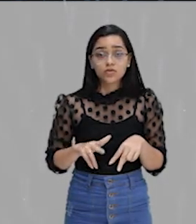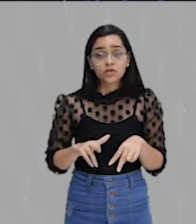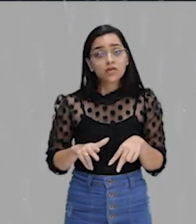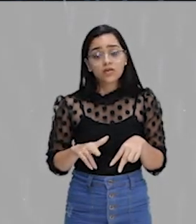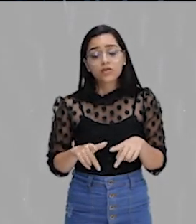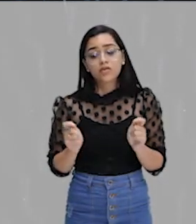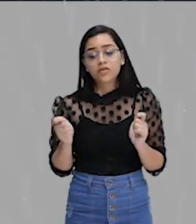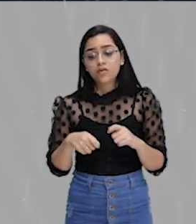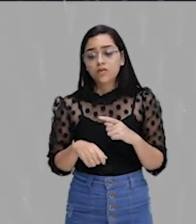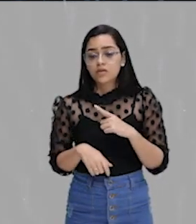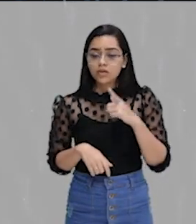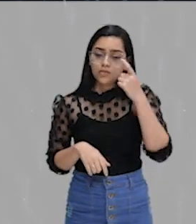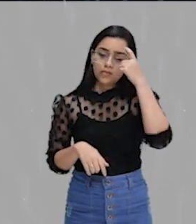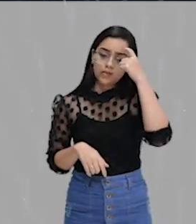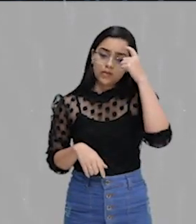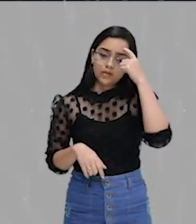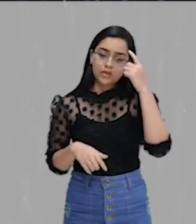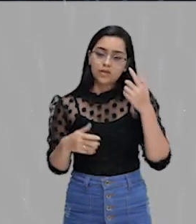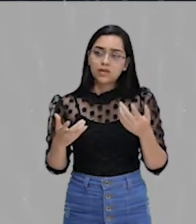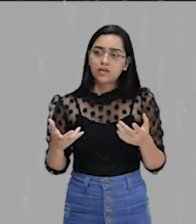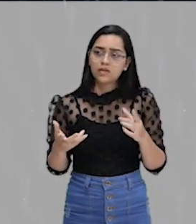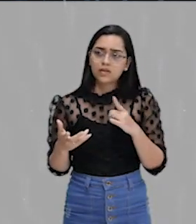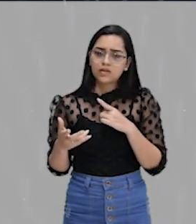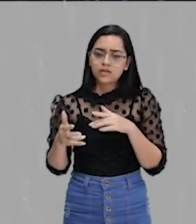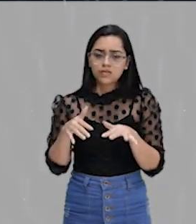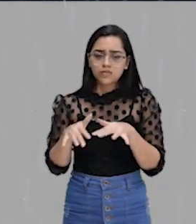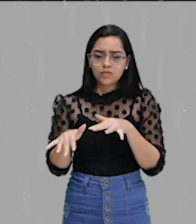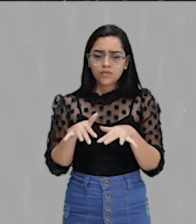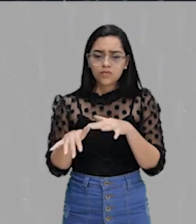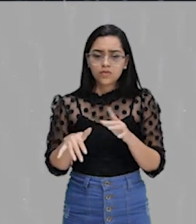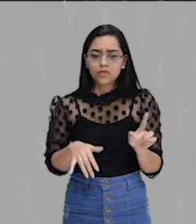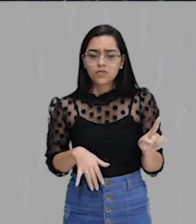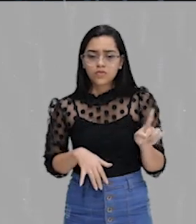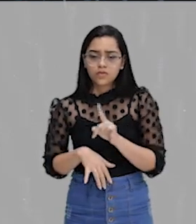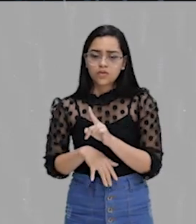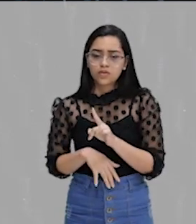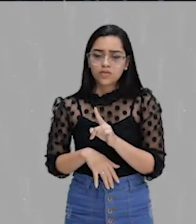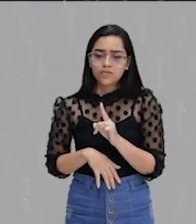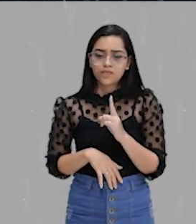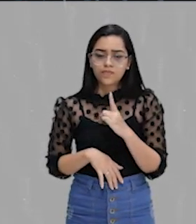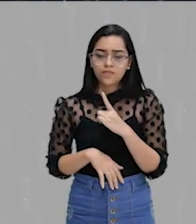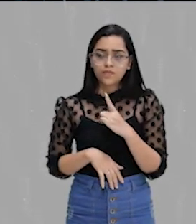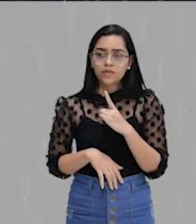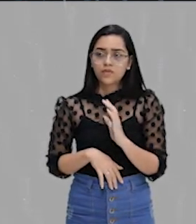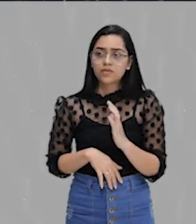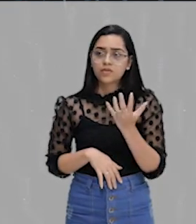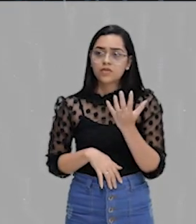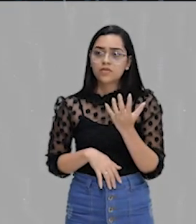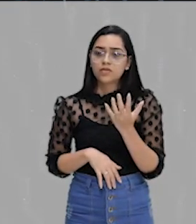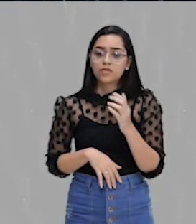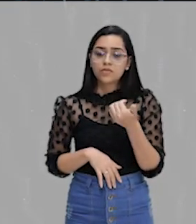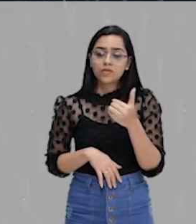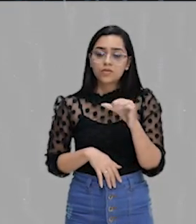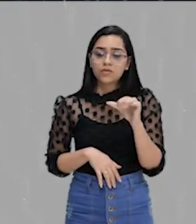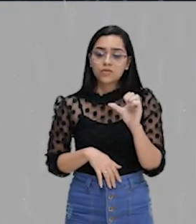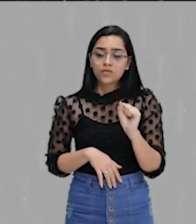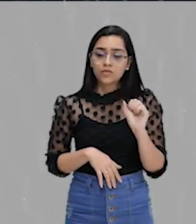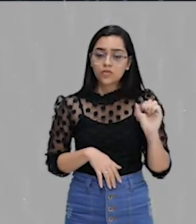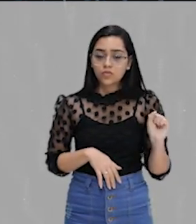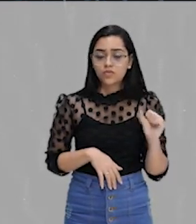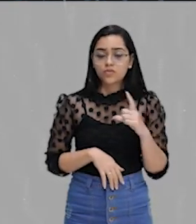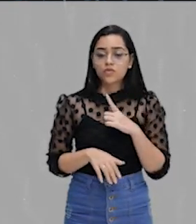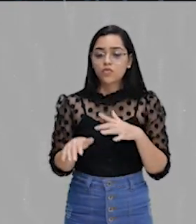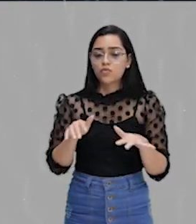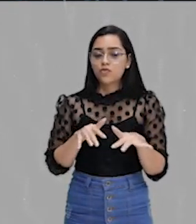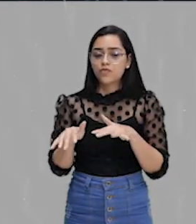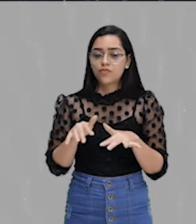colorido, vai dar a ideia que basicamente esse movimento do não, que ocorreu no Chile, em 88, é um